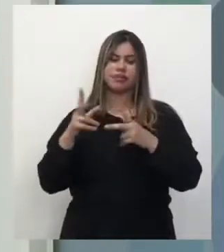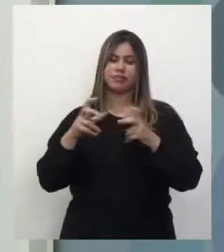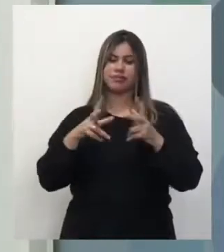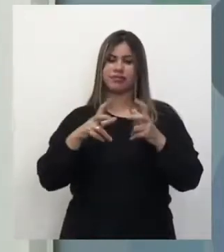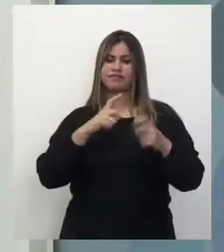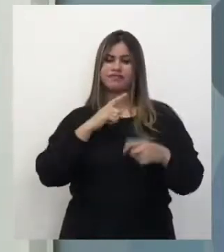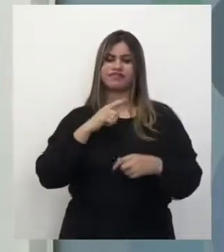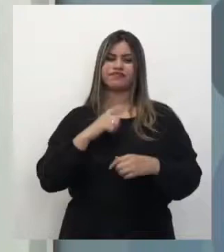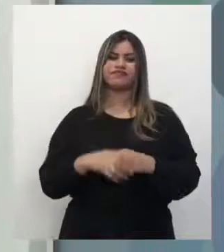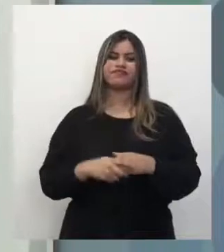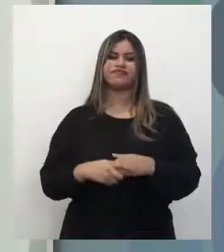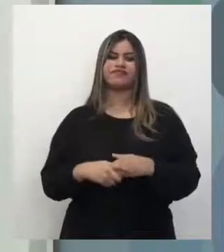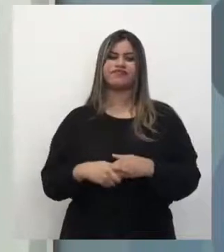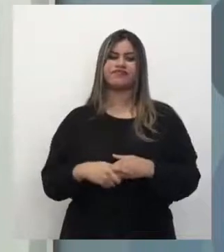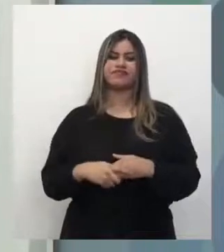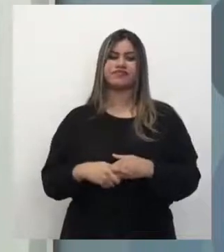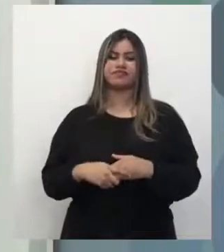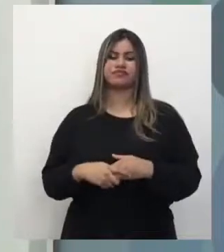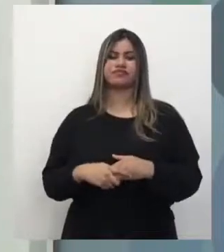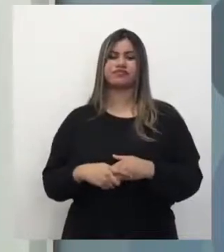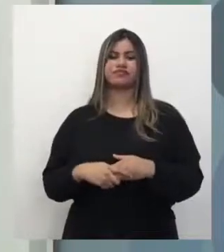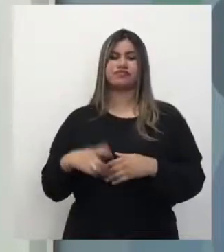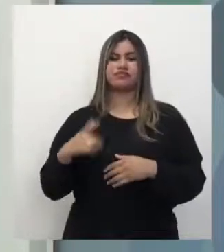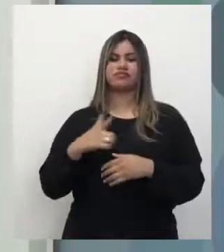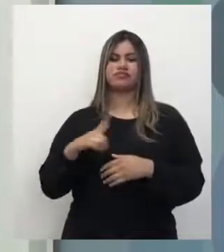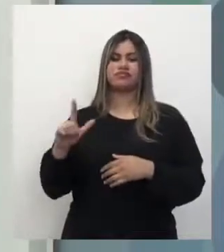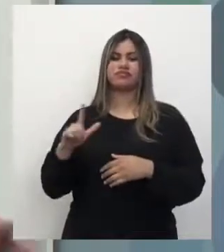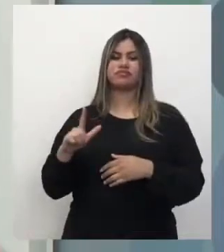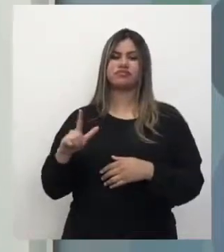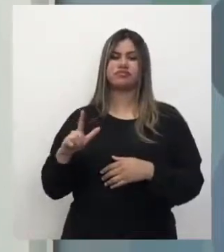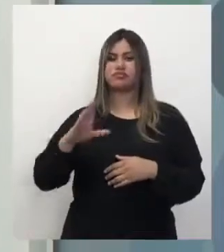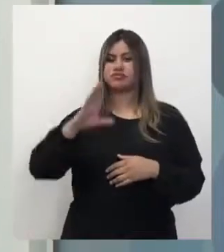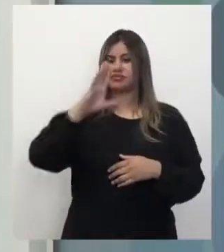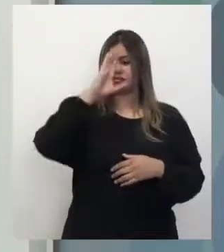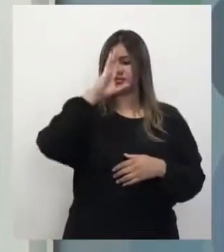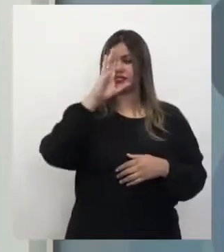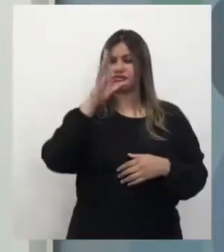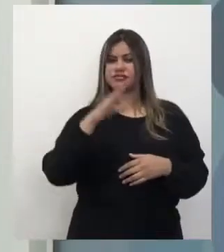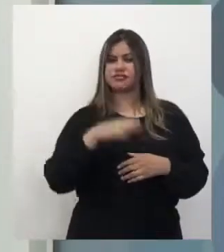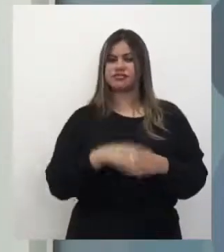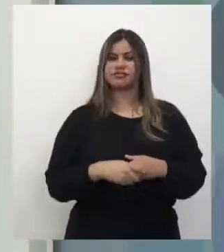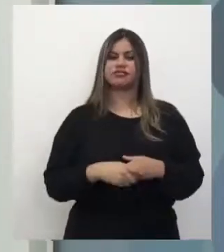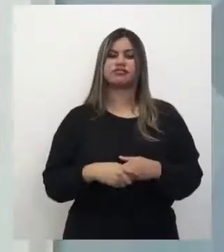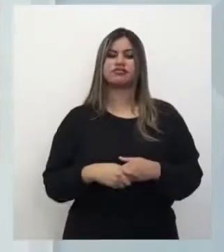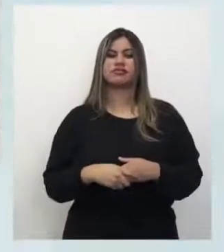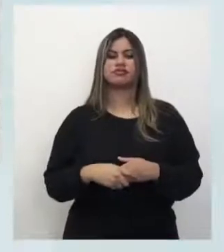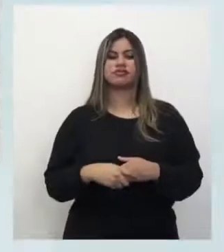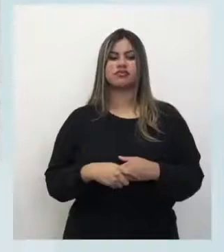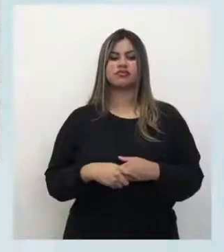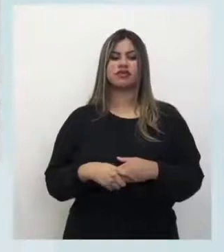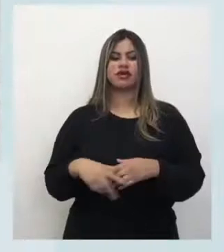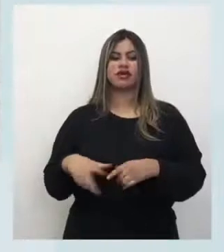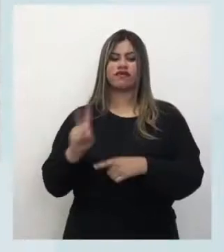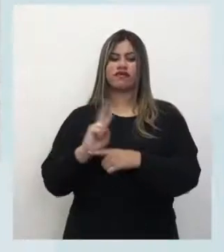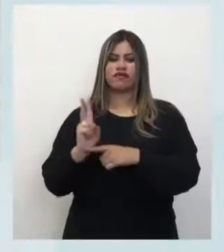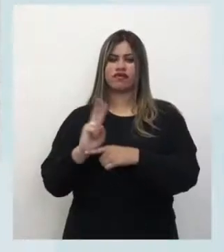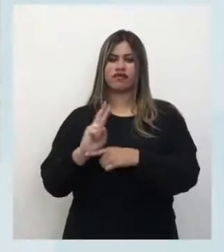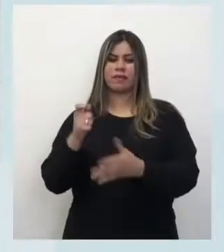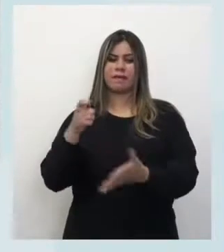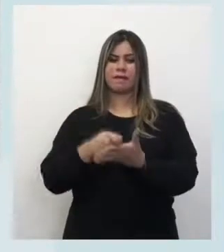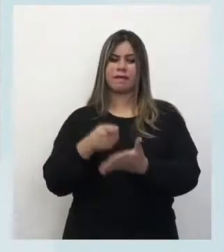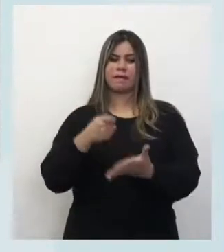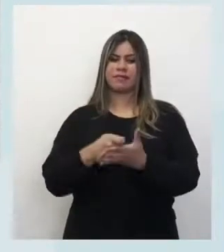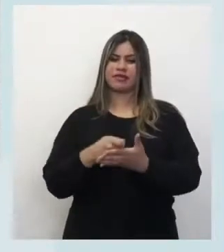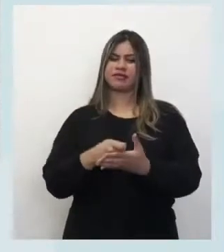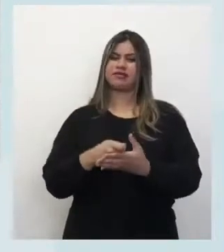isso. Nós temos aí, talvez, aí a principal obra do seu cânone, que é Vigiar e Punir, que só o título